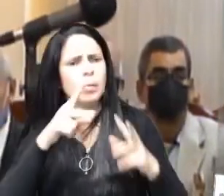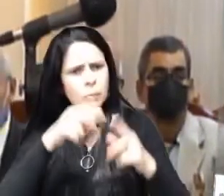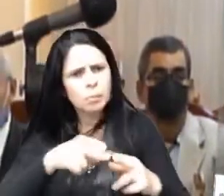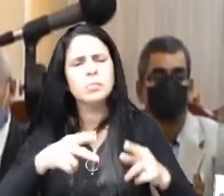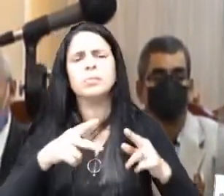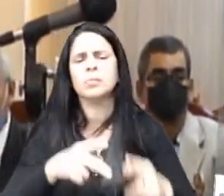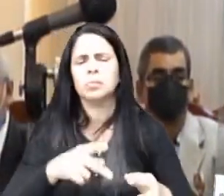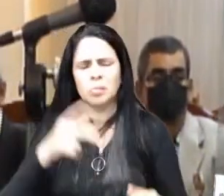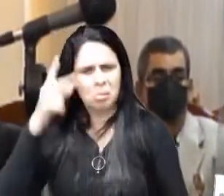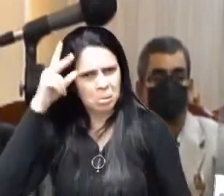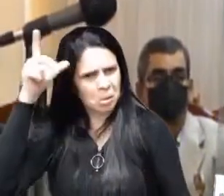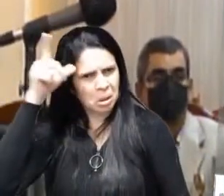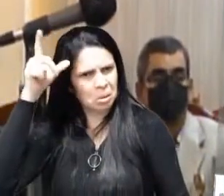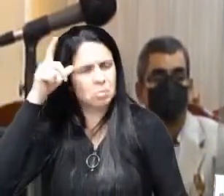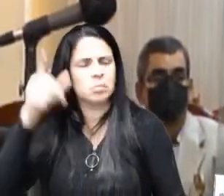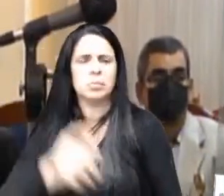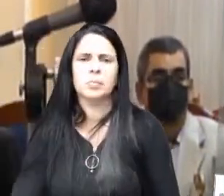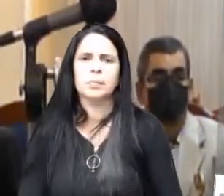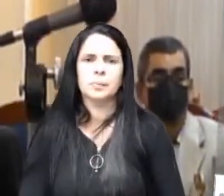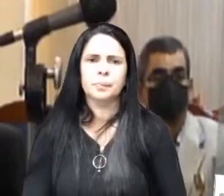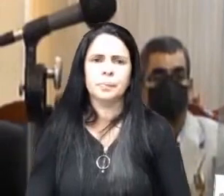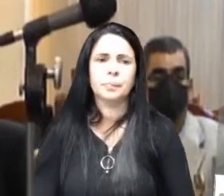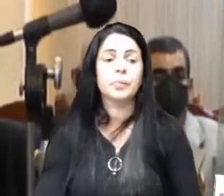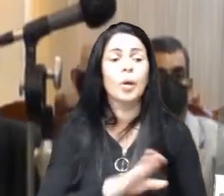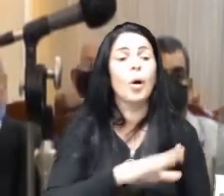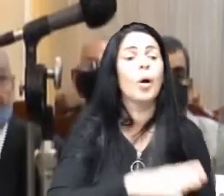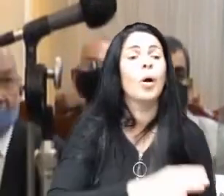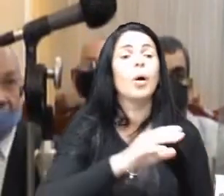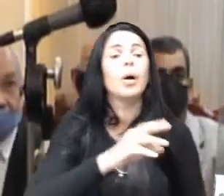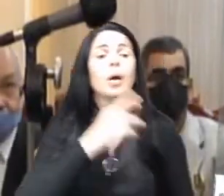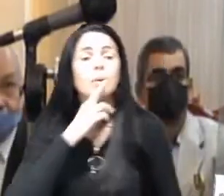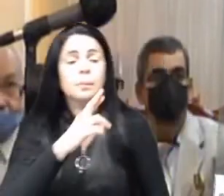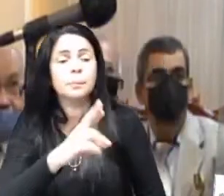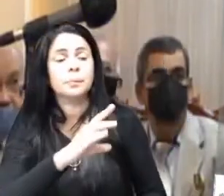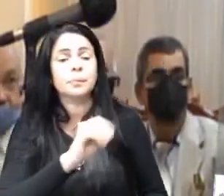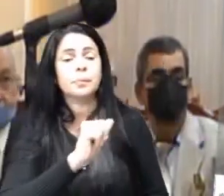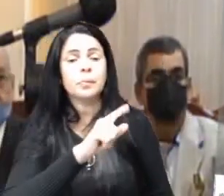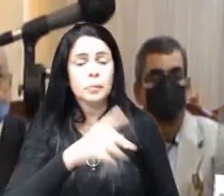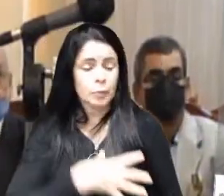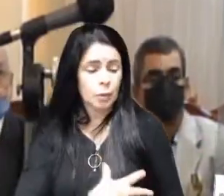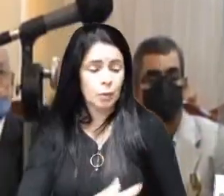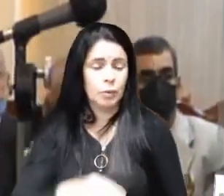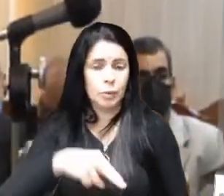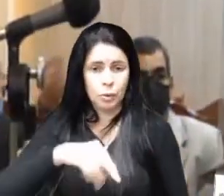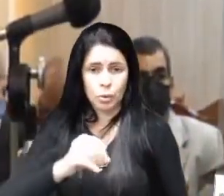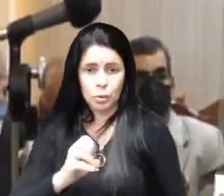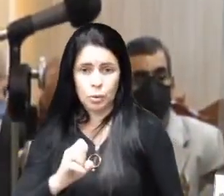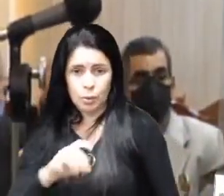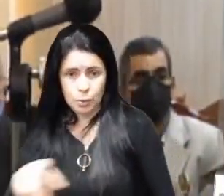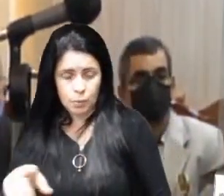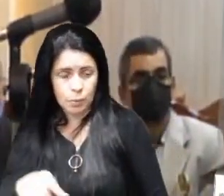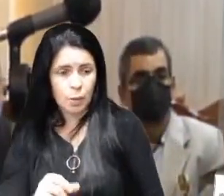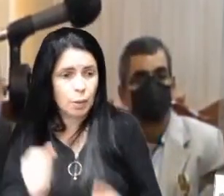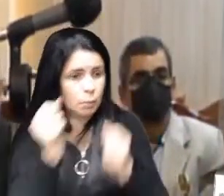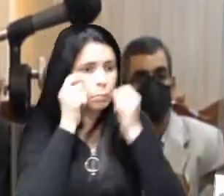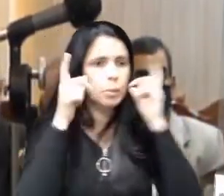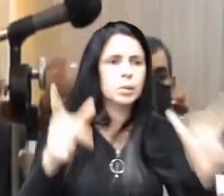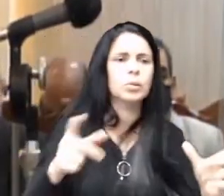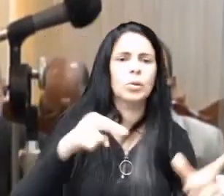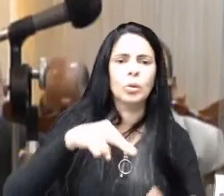também. Agora, olha o que deu para cão. Olha o resultado de cão. Vamos lá. 24. E despertou Noé do